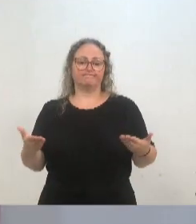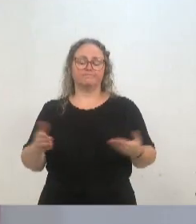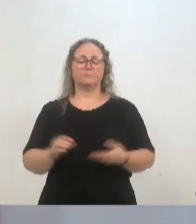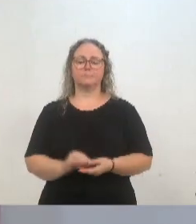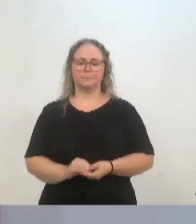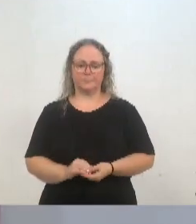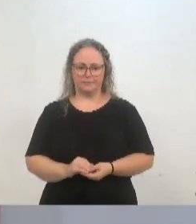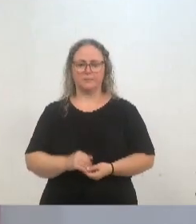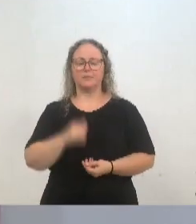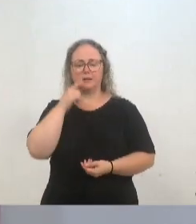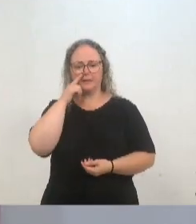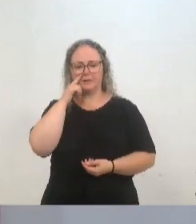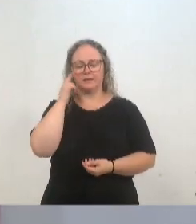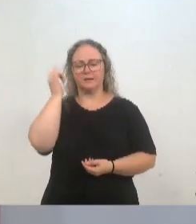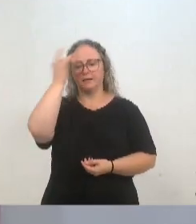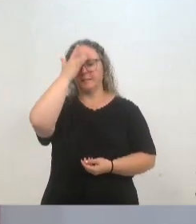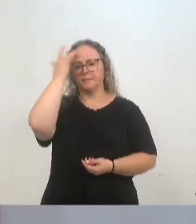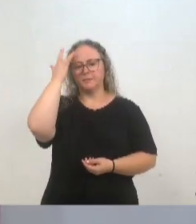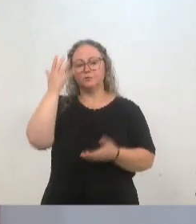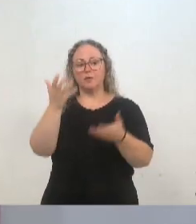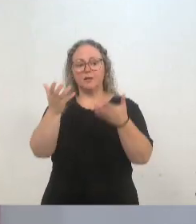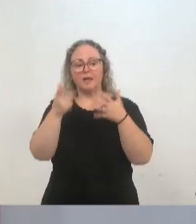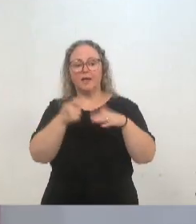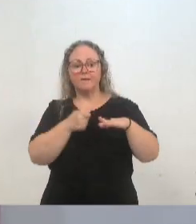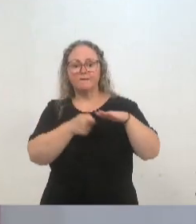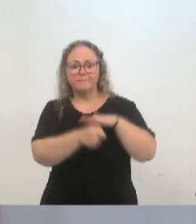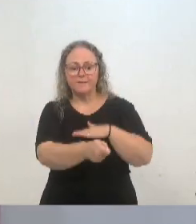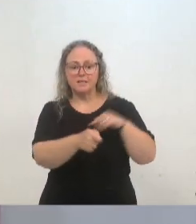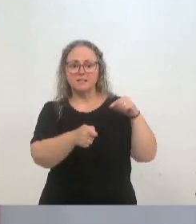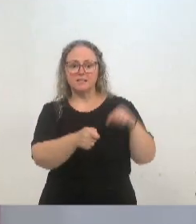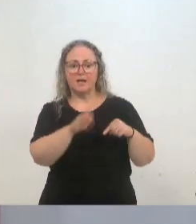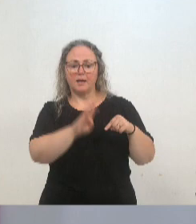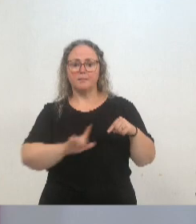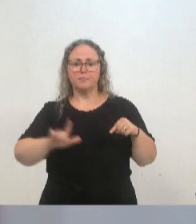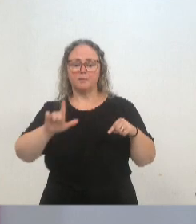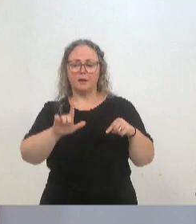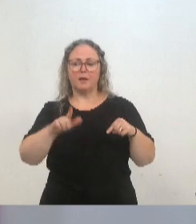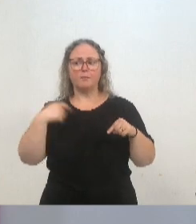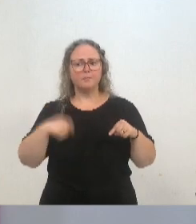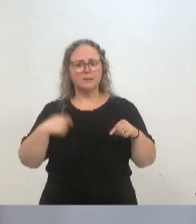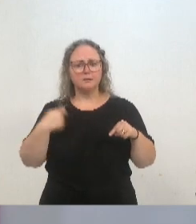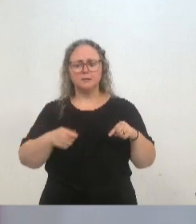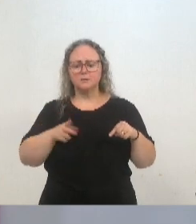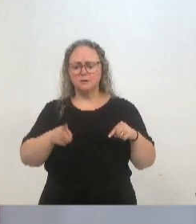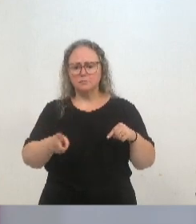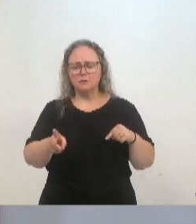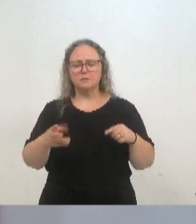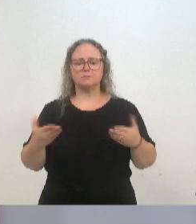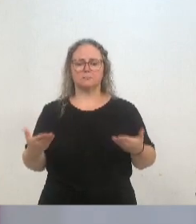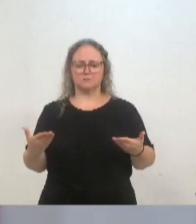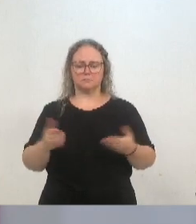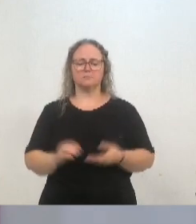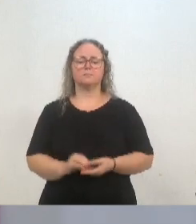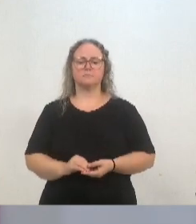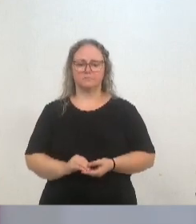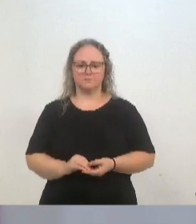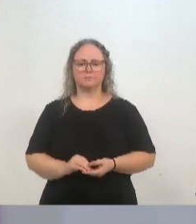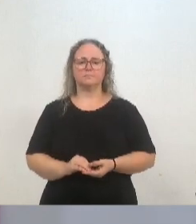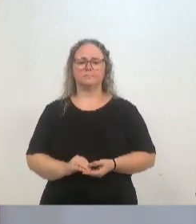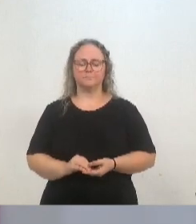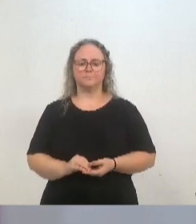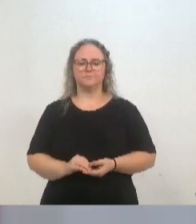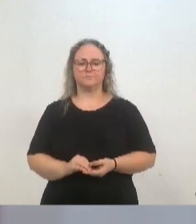quer investir em Blumenau, quem quer fazer a economia girar aqui e não punir cada vez mais. E é por isso que eu quero falar sobre os estudos de impacto de